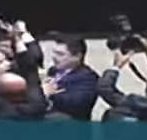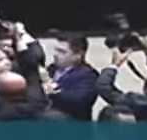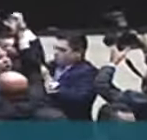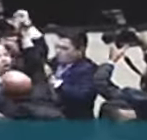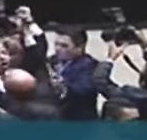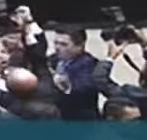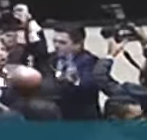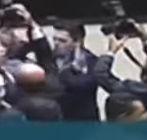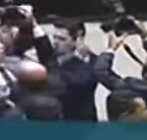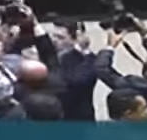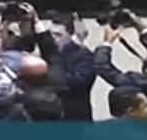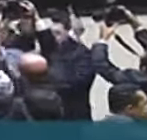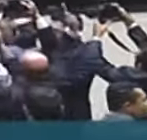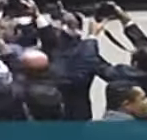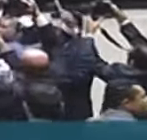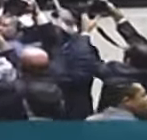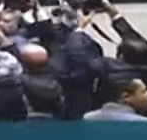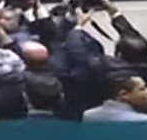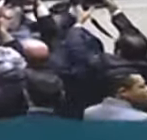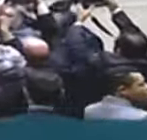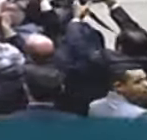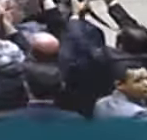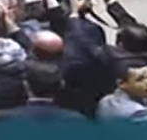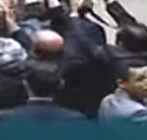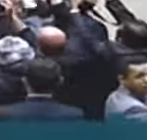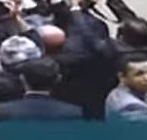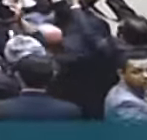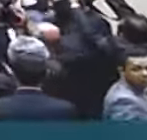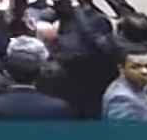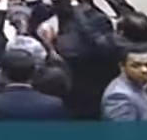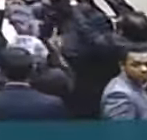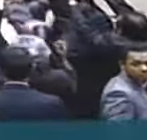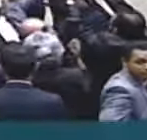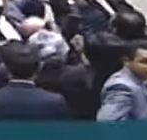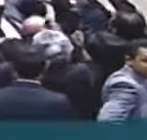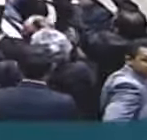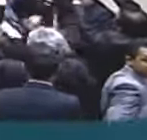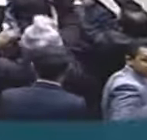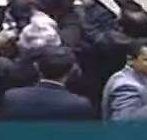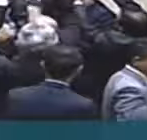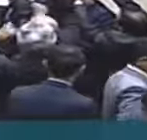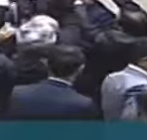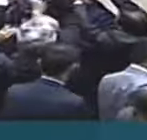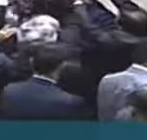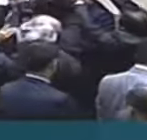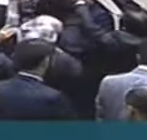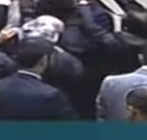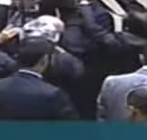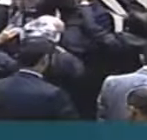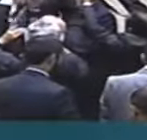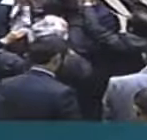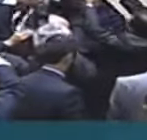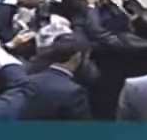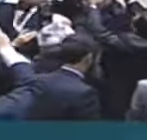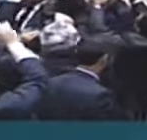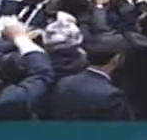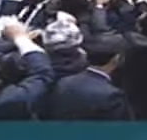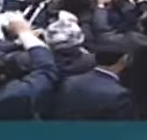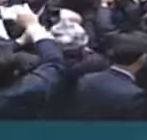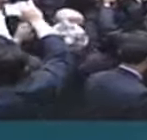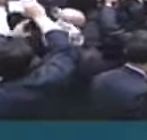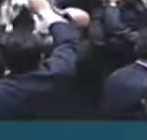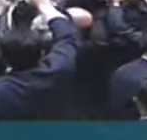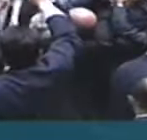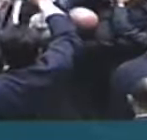política, continuidade dos pontos que ainda restam da reforma política. Retomamos então a transmissão aqui no plenário Ulisses Guimarães dessa sessão e